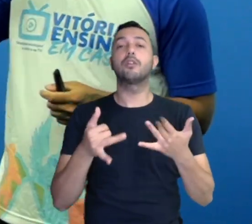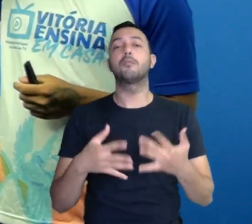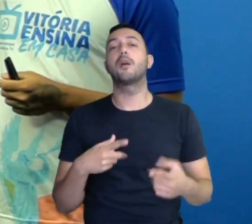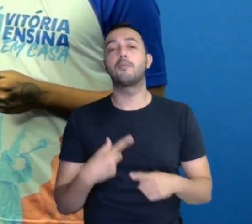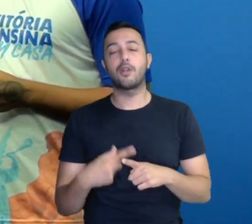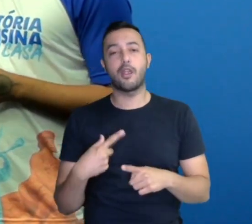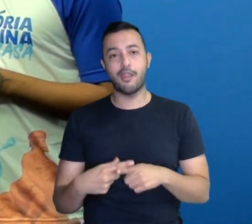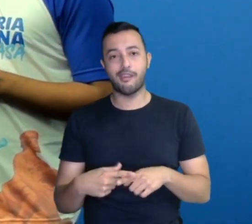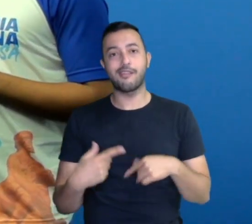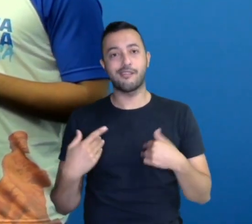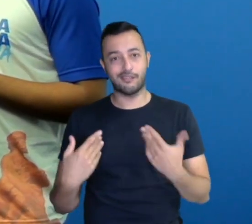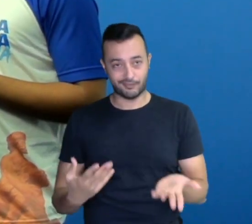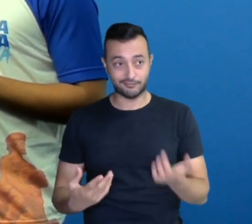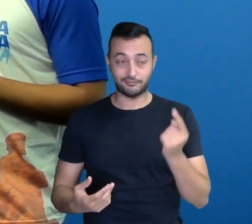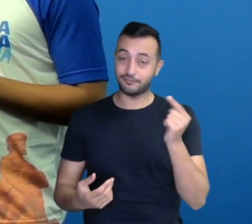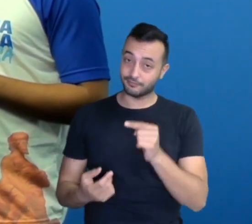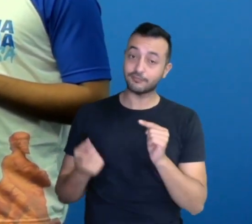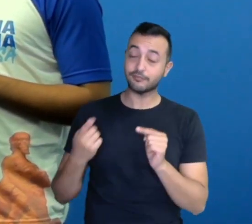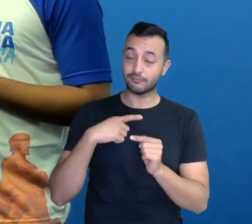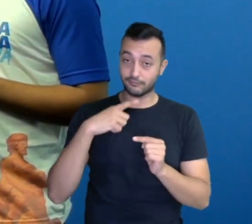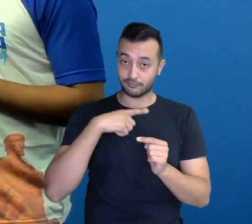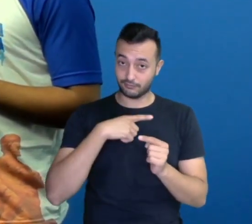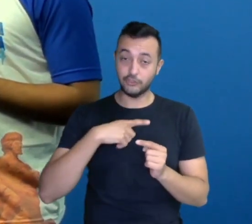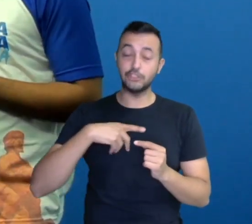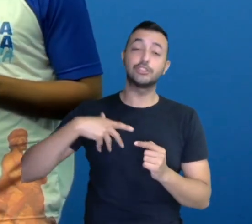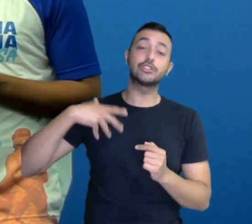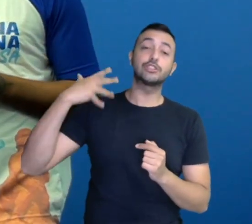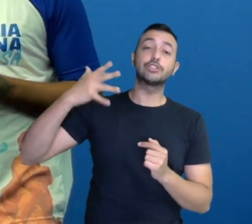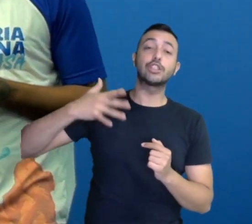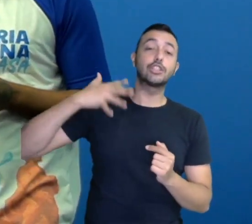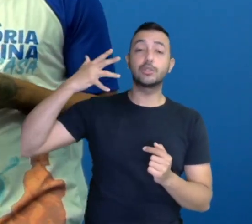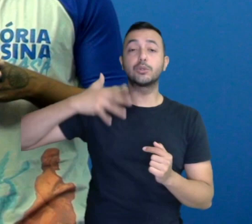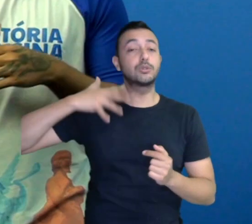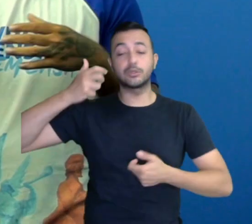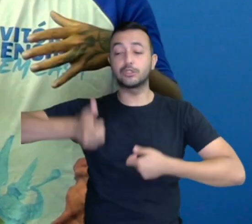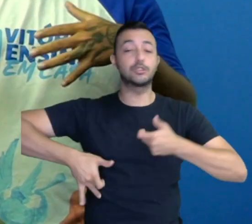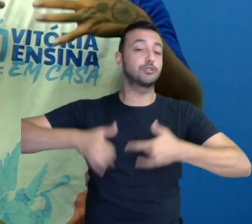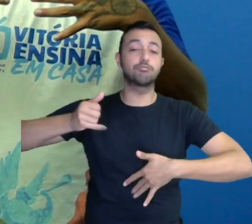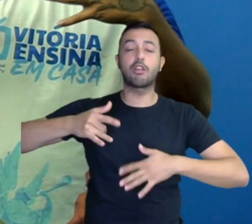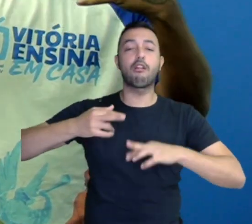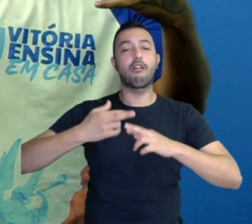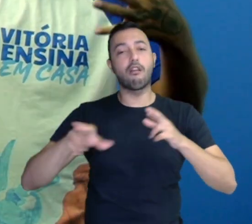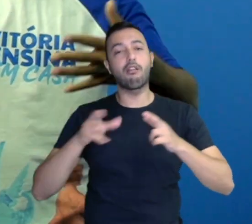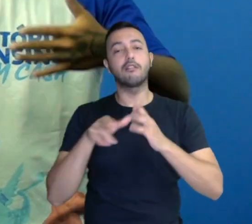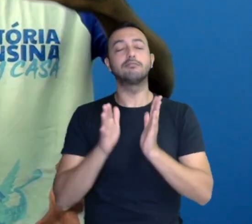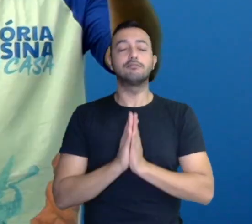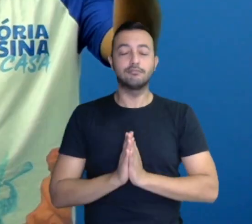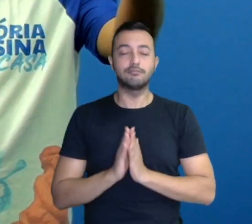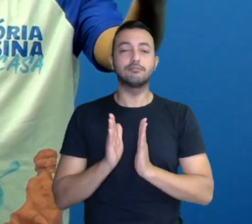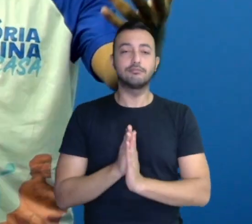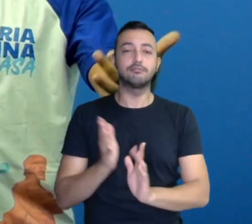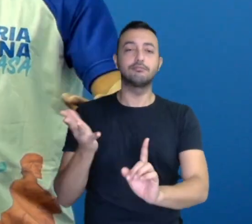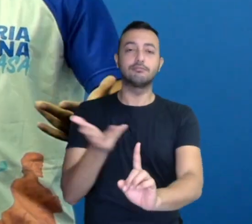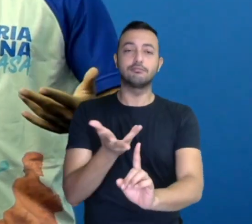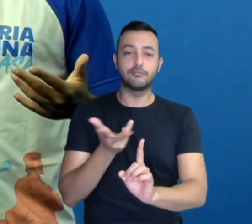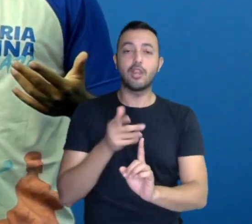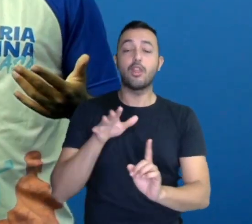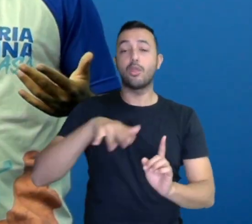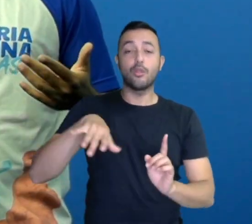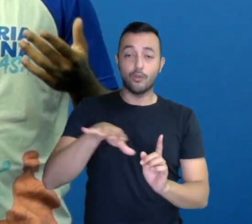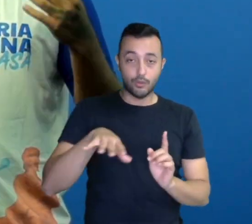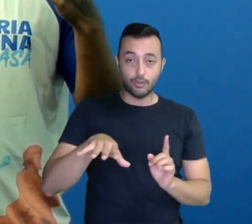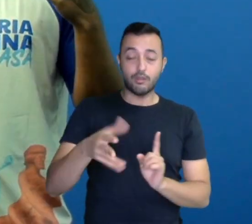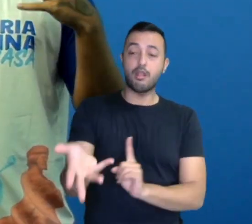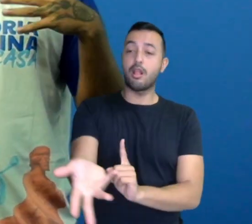né, ele traz como um discurso, o discurso religioso. Muitas dessas sociedades, como a Mesopotâmia, como